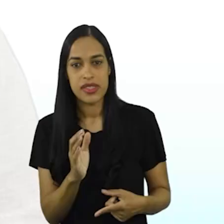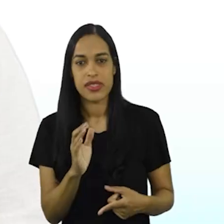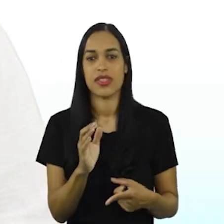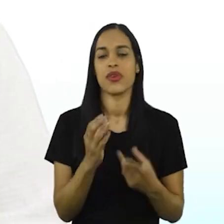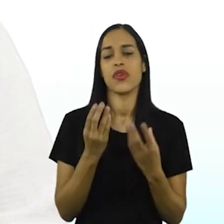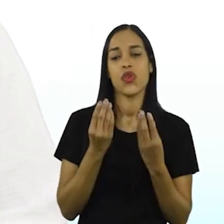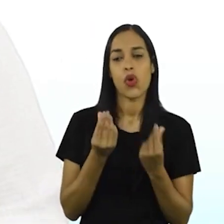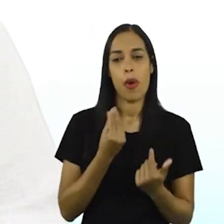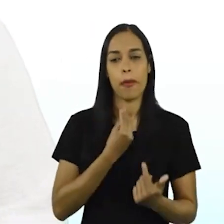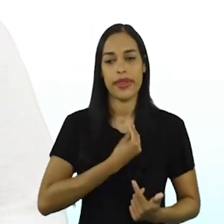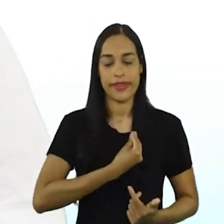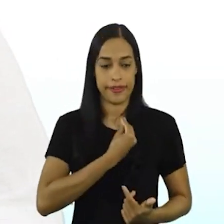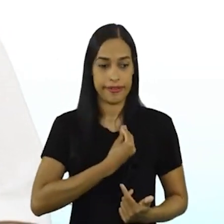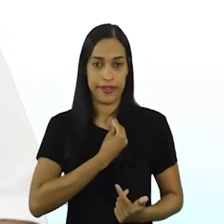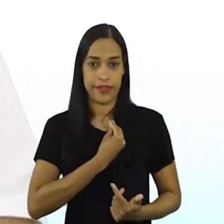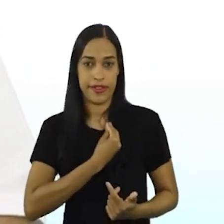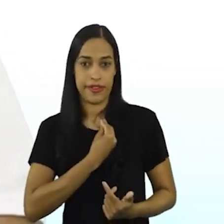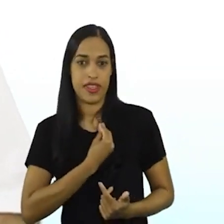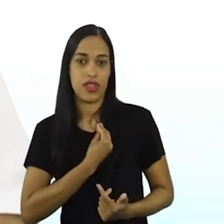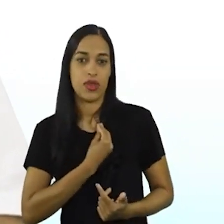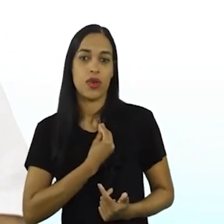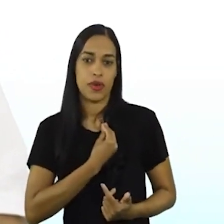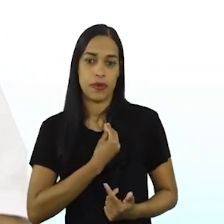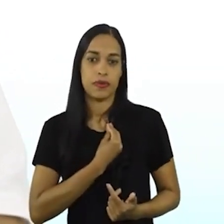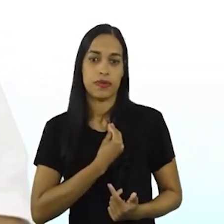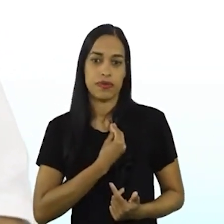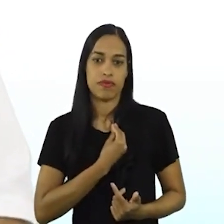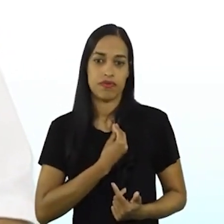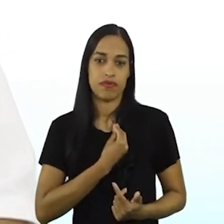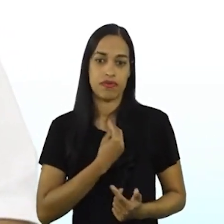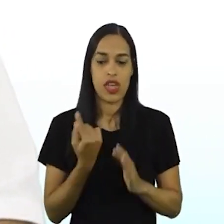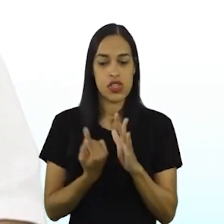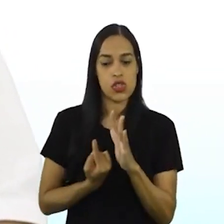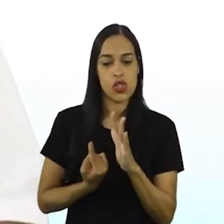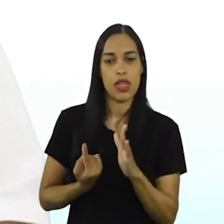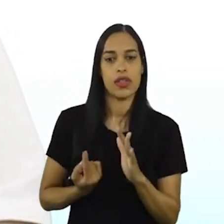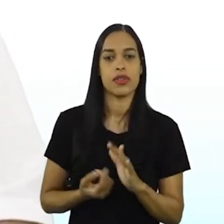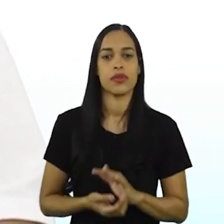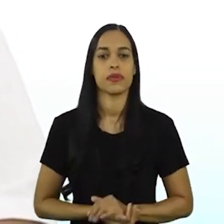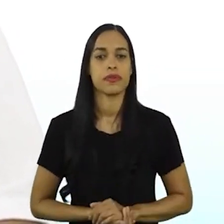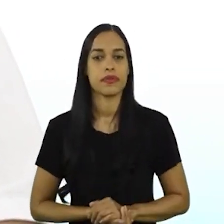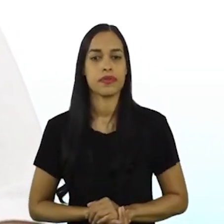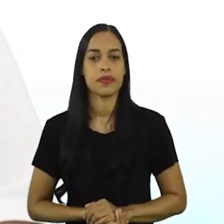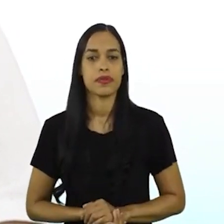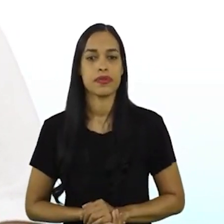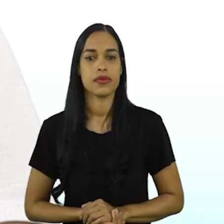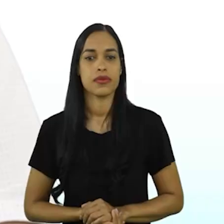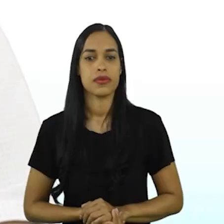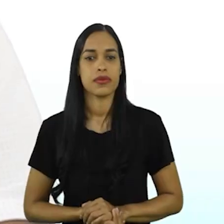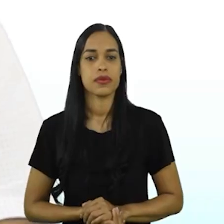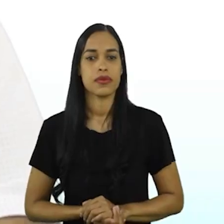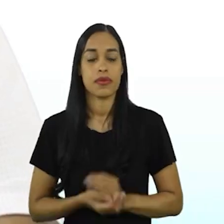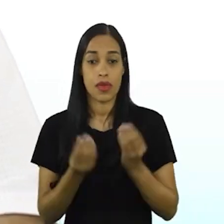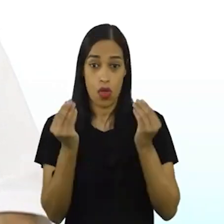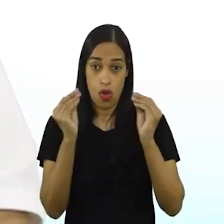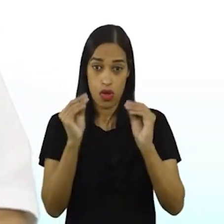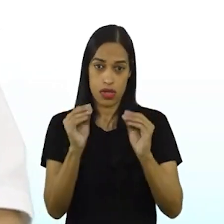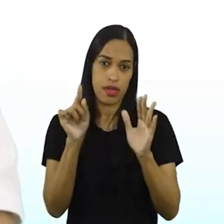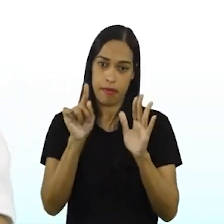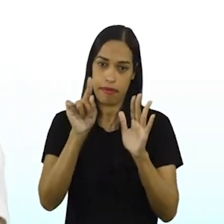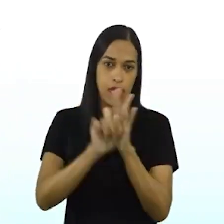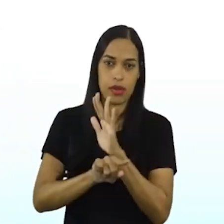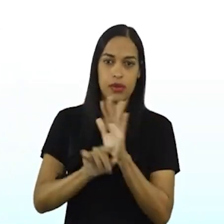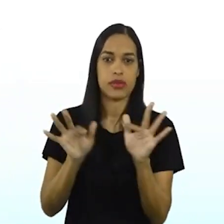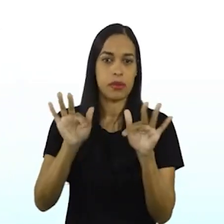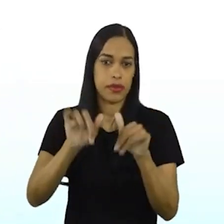Brasil e como ele estava vivenciando lá, a vida lá no exílio. Então dá uma olhada, né? E aí eu coloquei